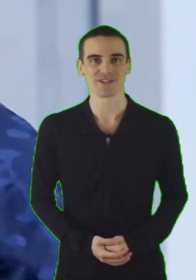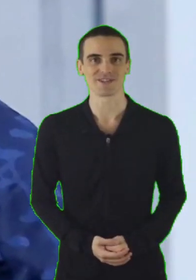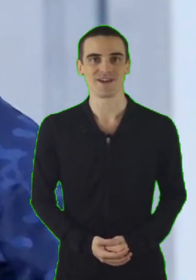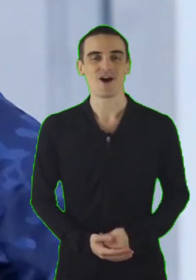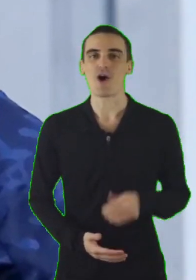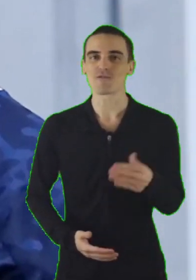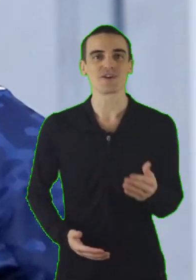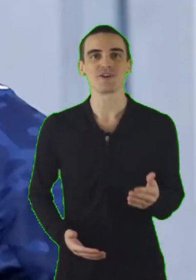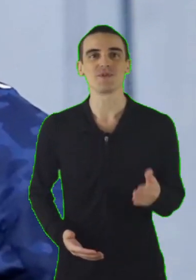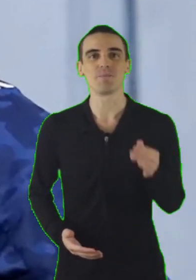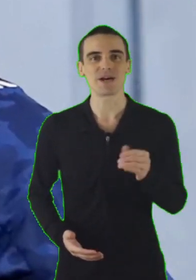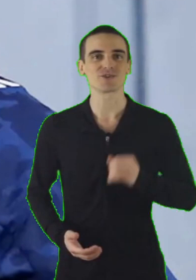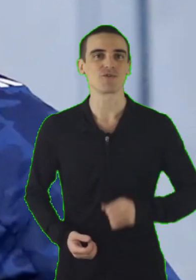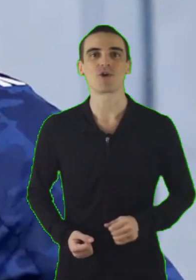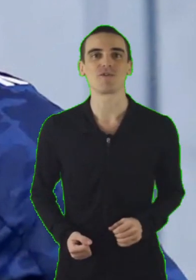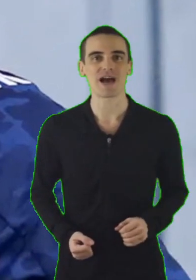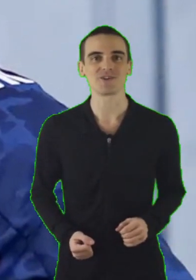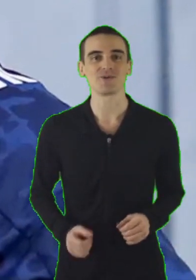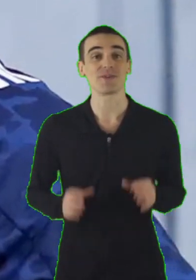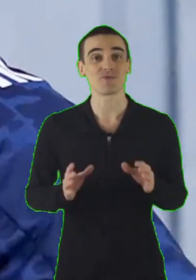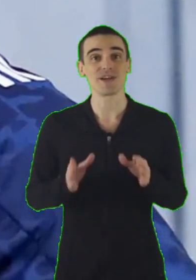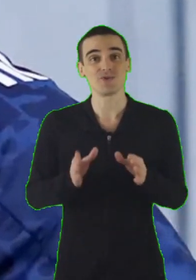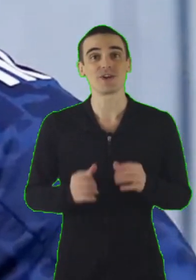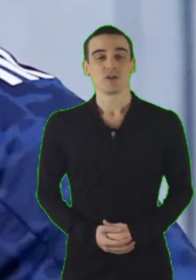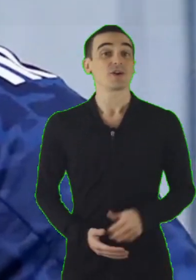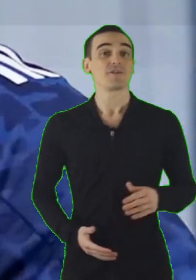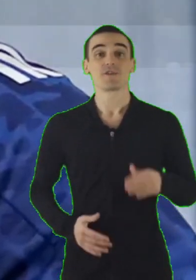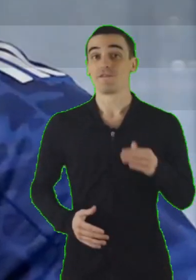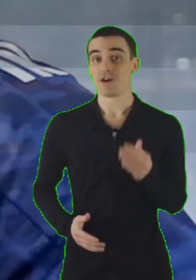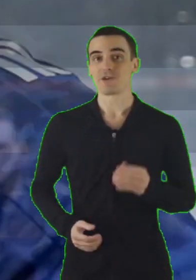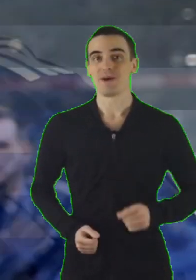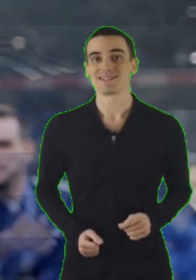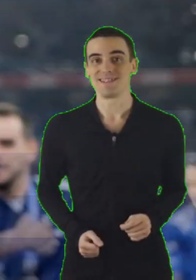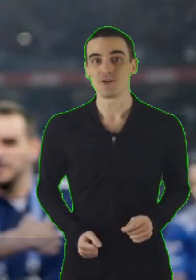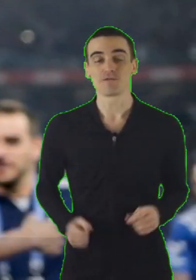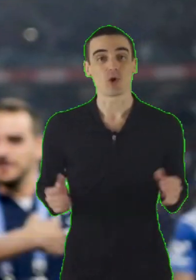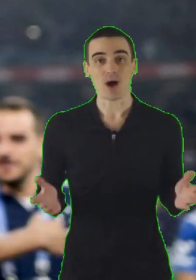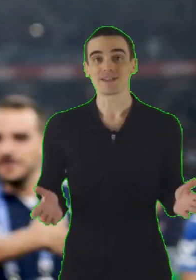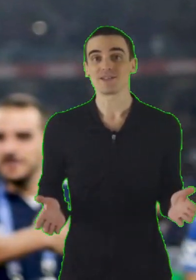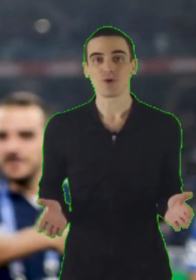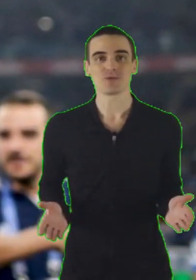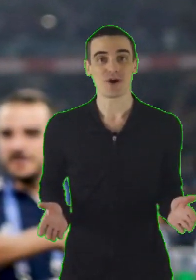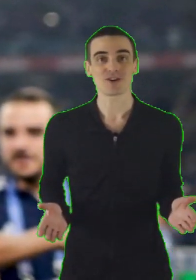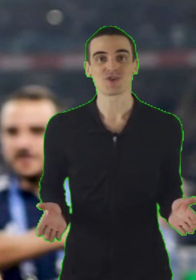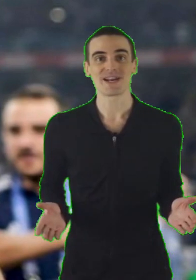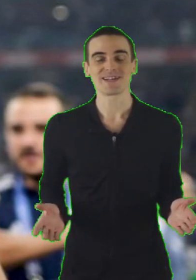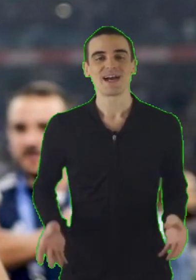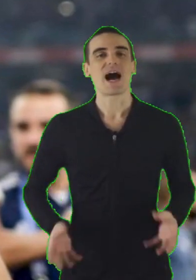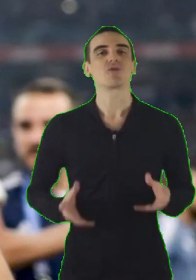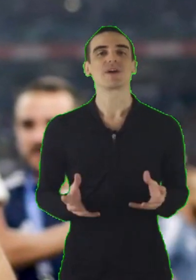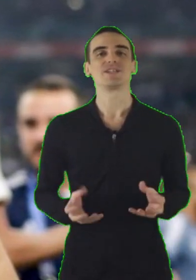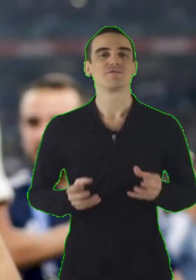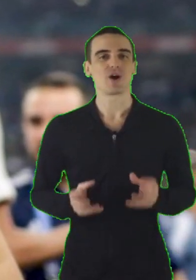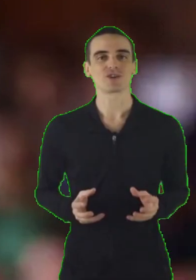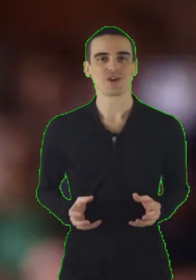está determinado a fortalecer o elenco da Raposa ainda nessa temporada. Em sua busca por talentos promissores, Ronaldo expressou o desejo de